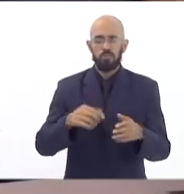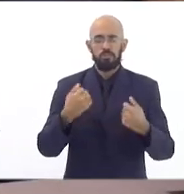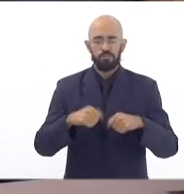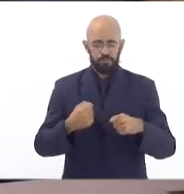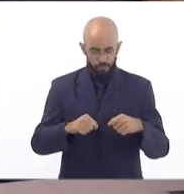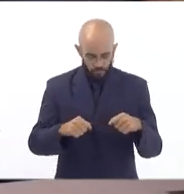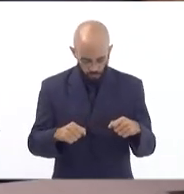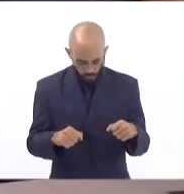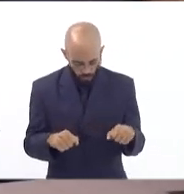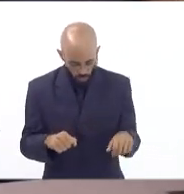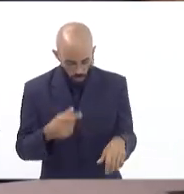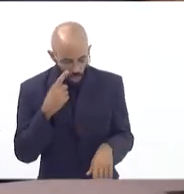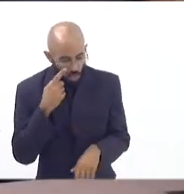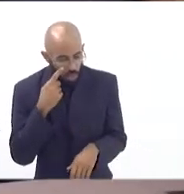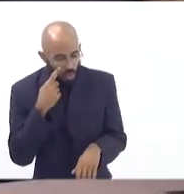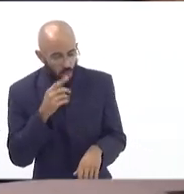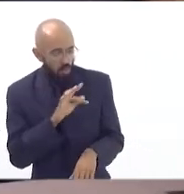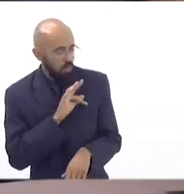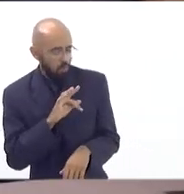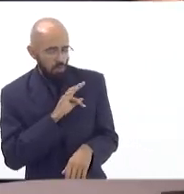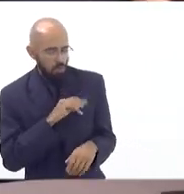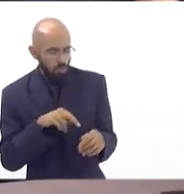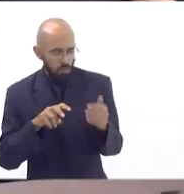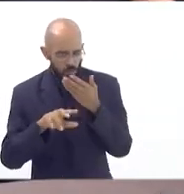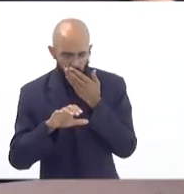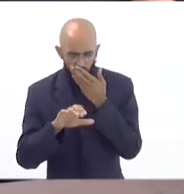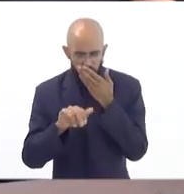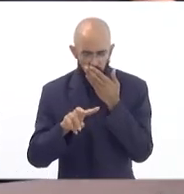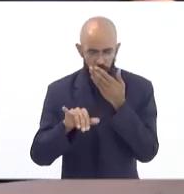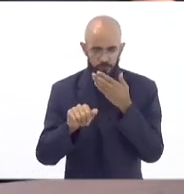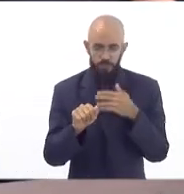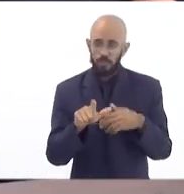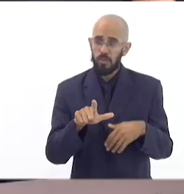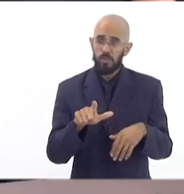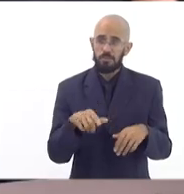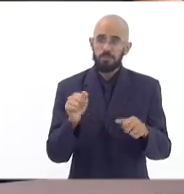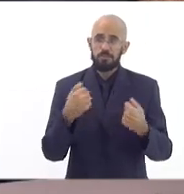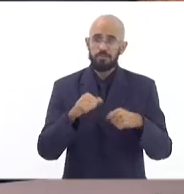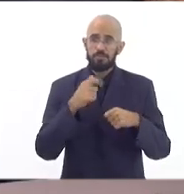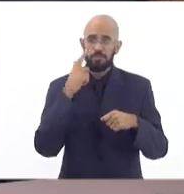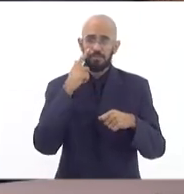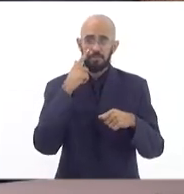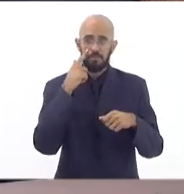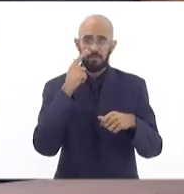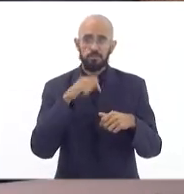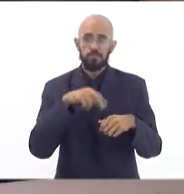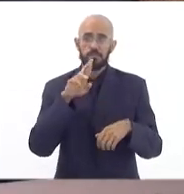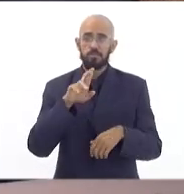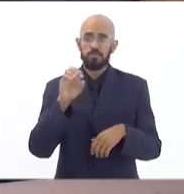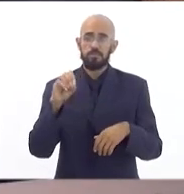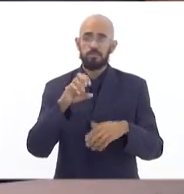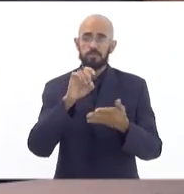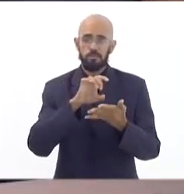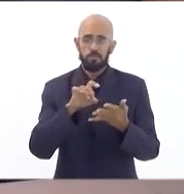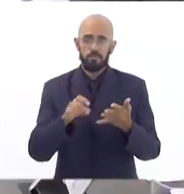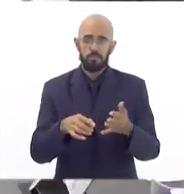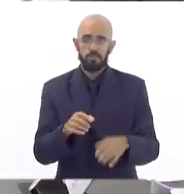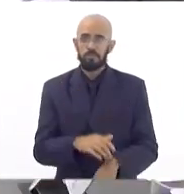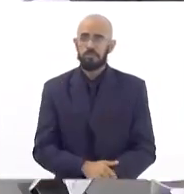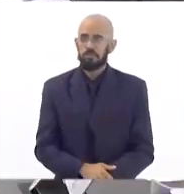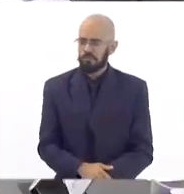todos os Roubos e o policial civil ficar ali dentro sado e cada é Rio para tentar justificar e os humanamente impossível eu